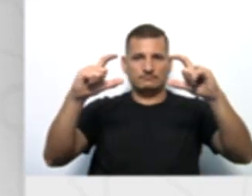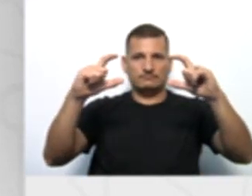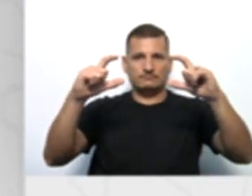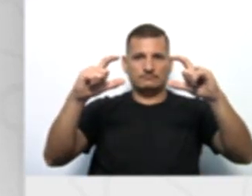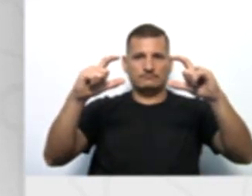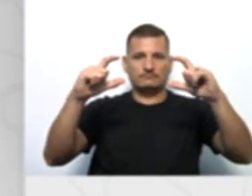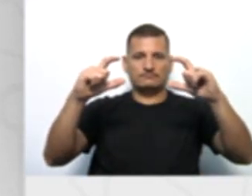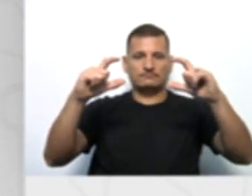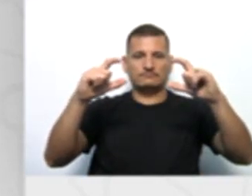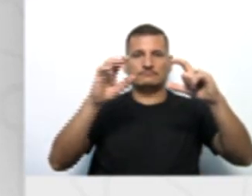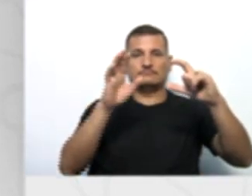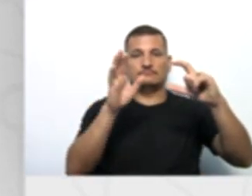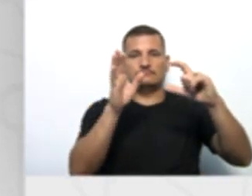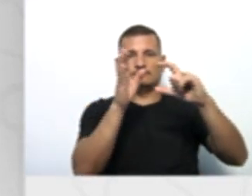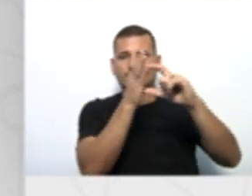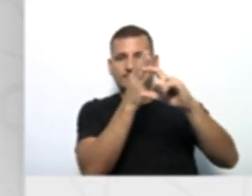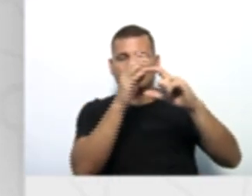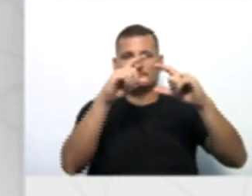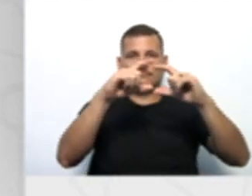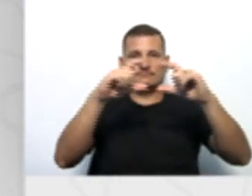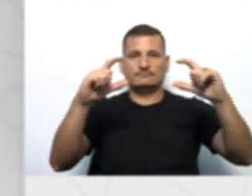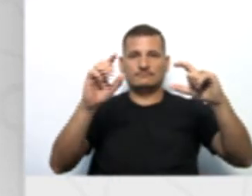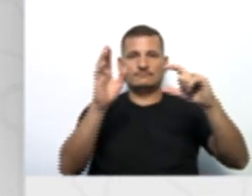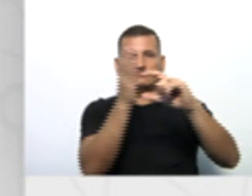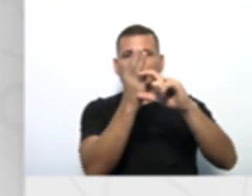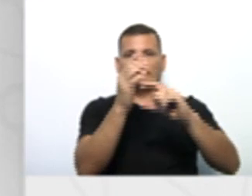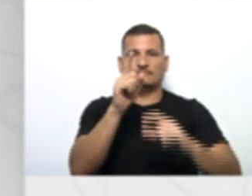de recuo, vai ser de